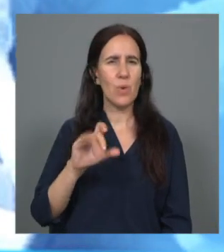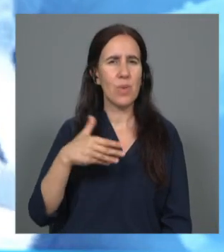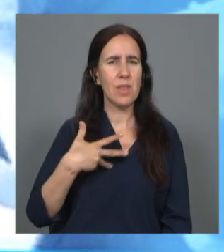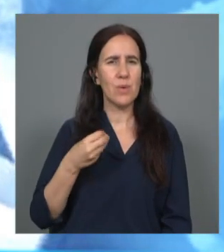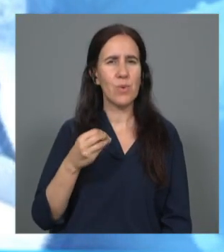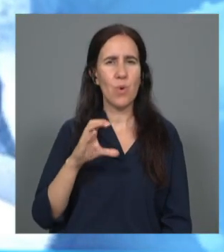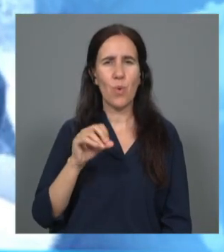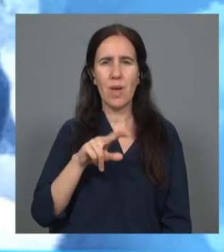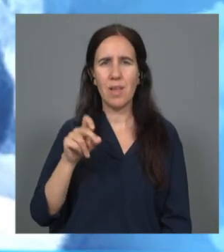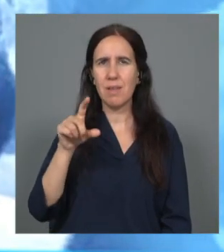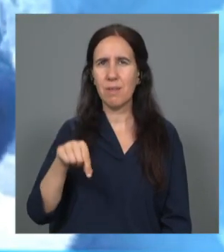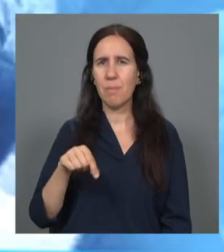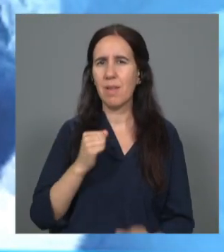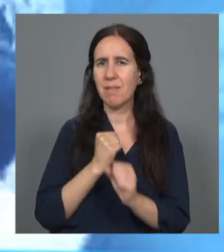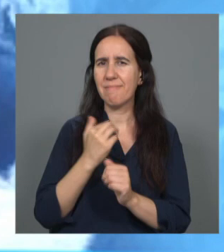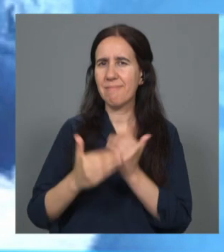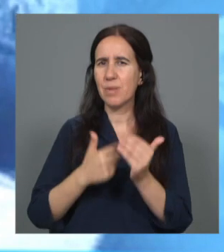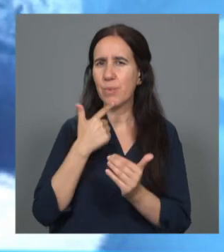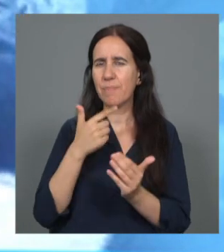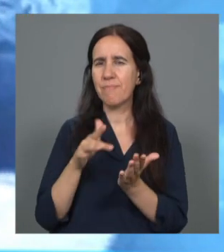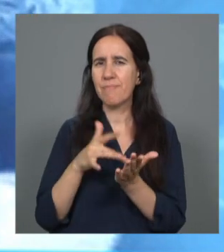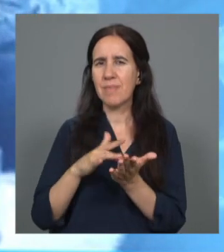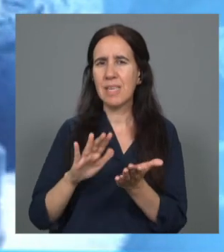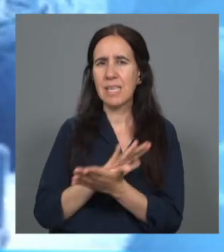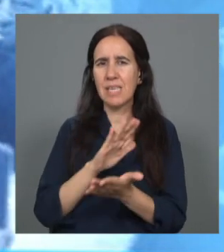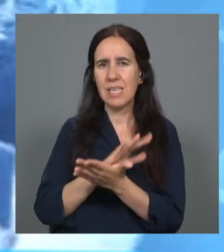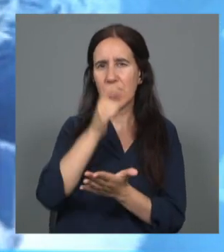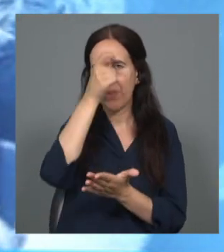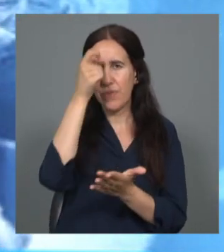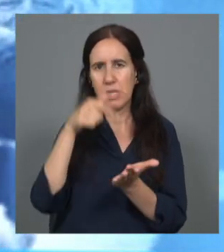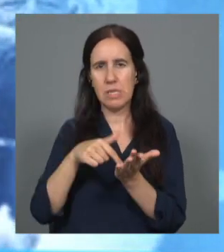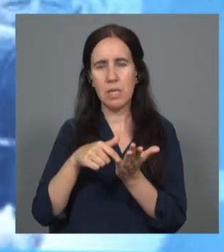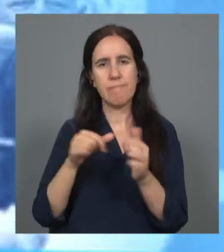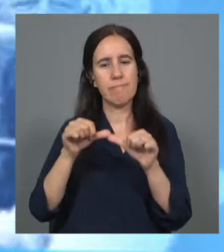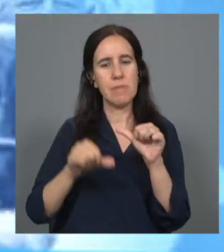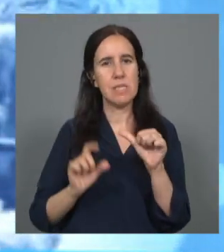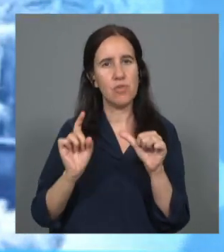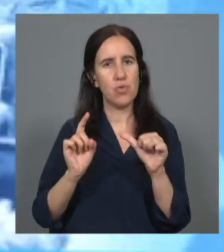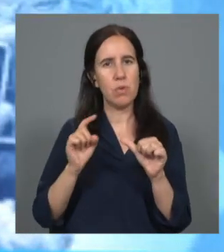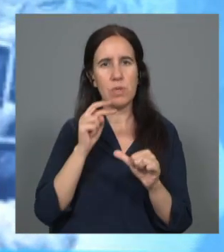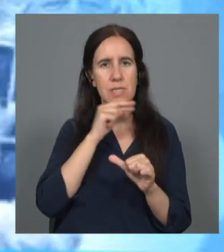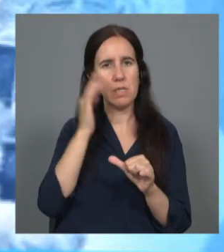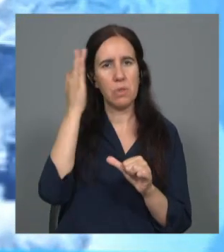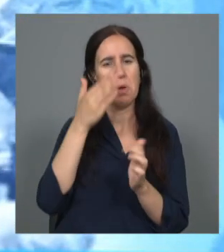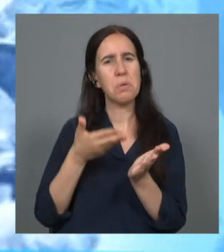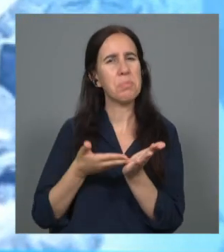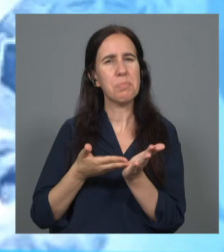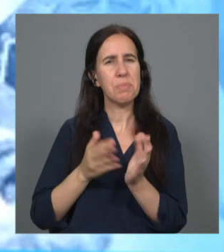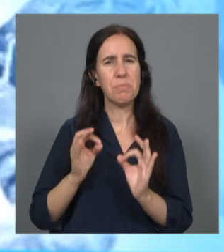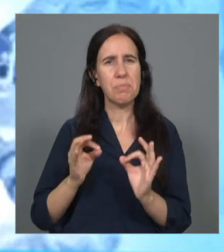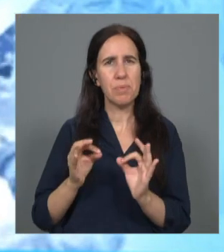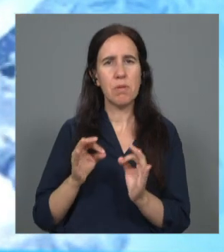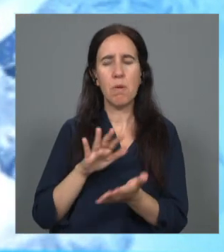trabalha muito também na elaboração desta revista do Mensageiro de Santo António. Qual é que é a finalidade, ao fim e ao cabo,